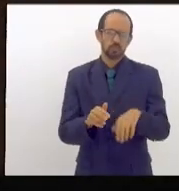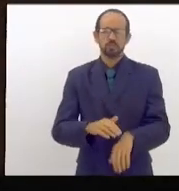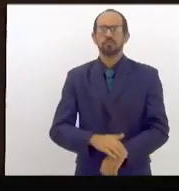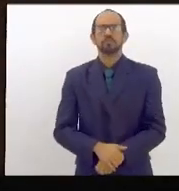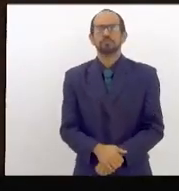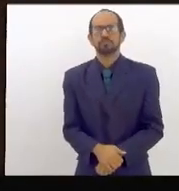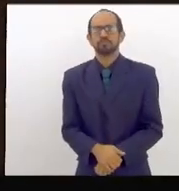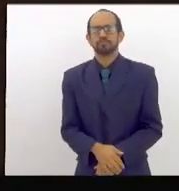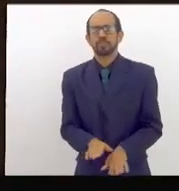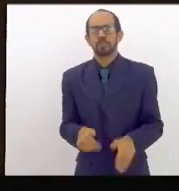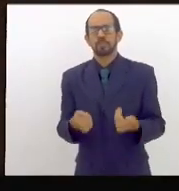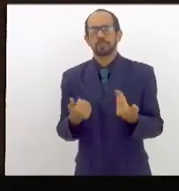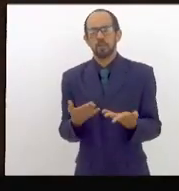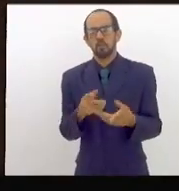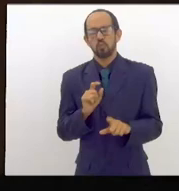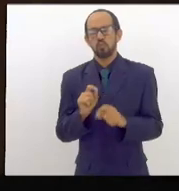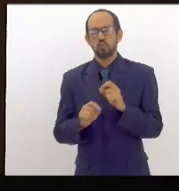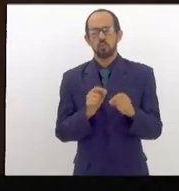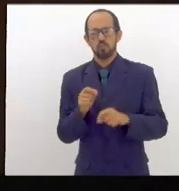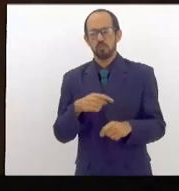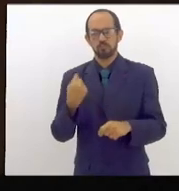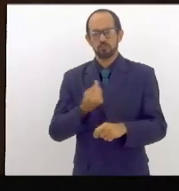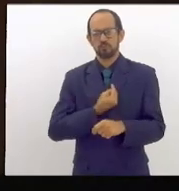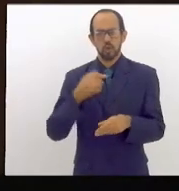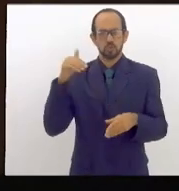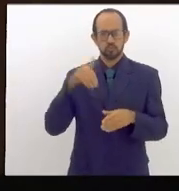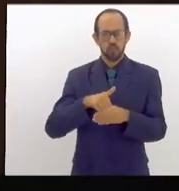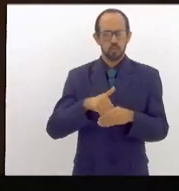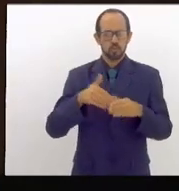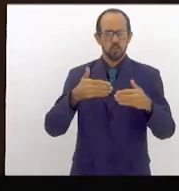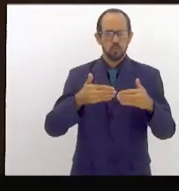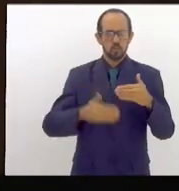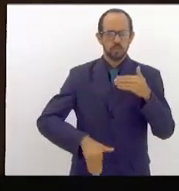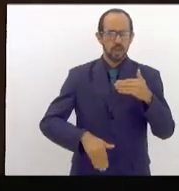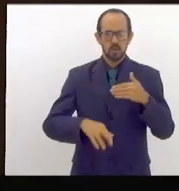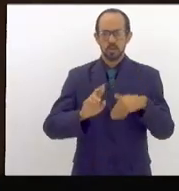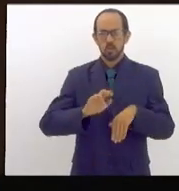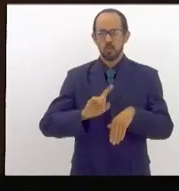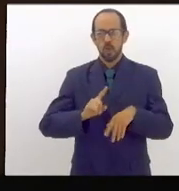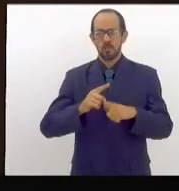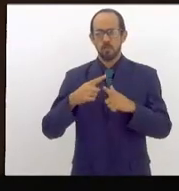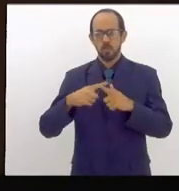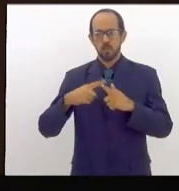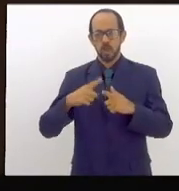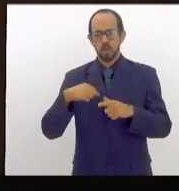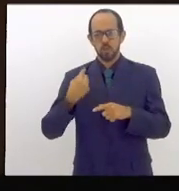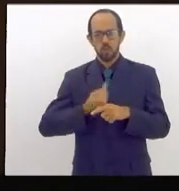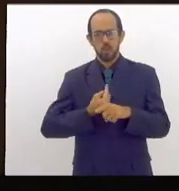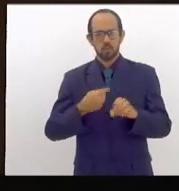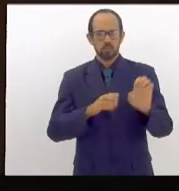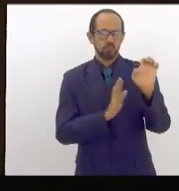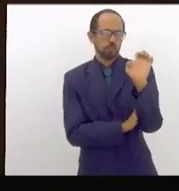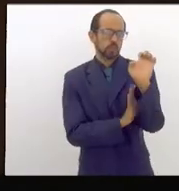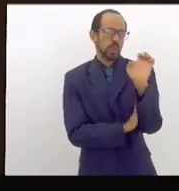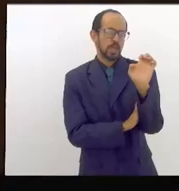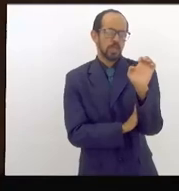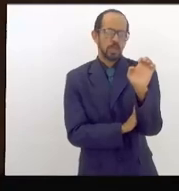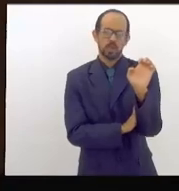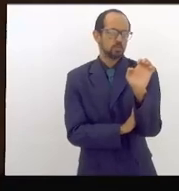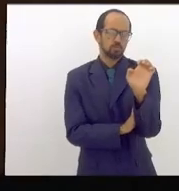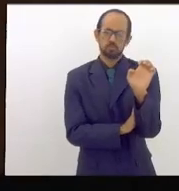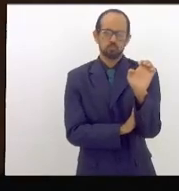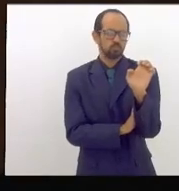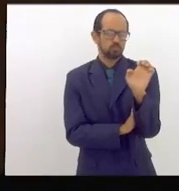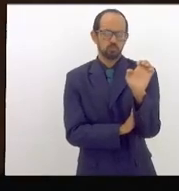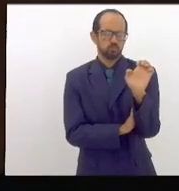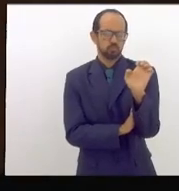então o nosso voto contrário não é porque nós somos Oposição a nossa tendência é